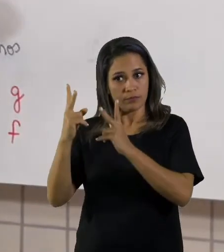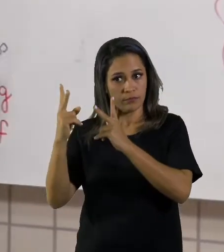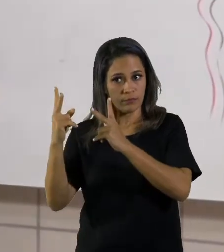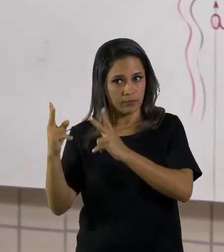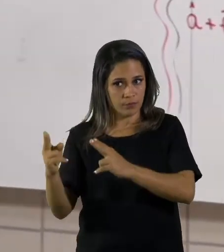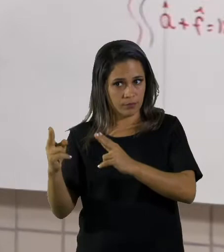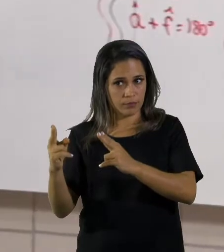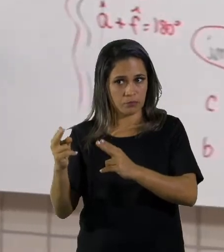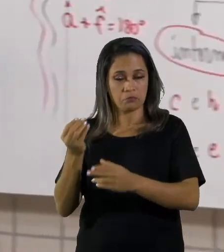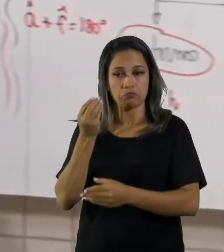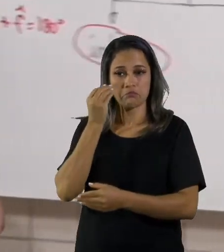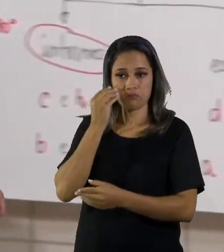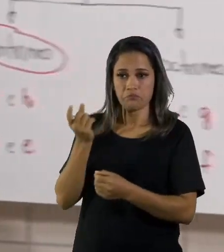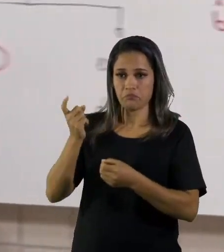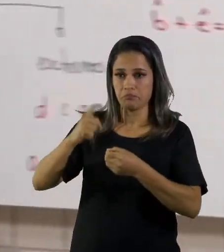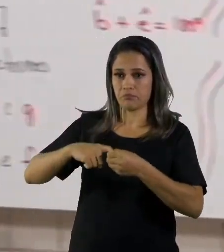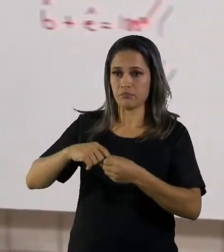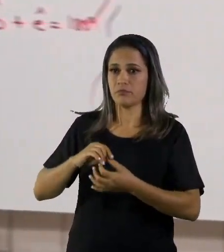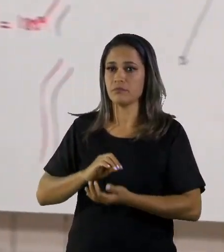voltar lá?